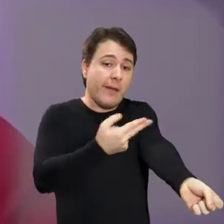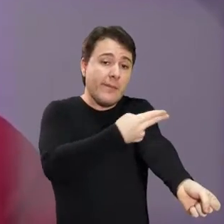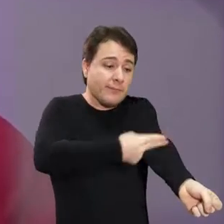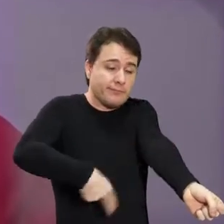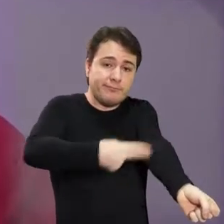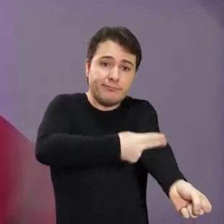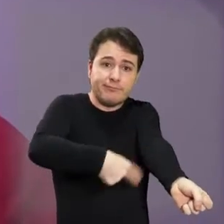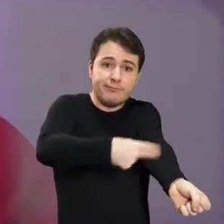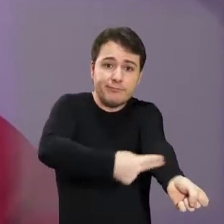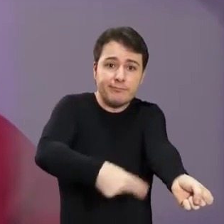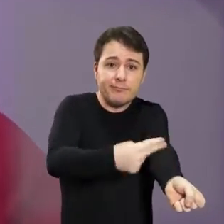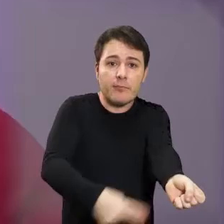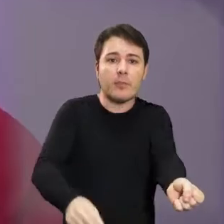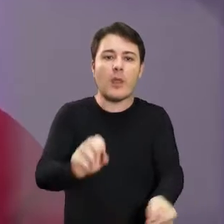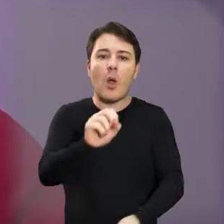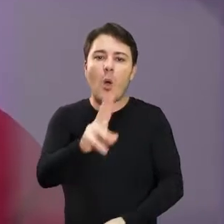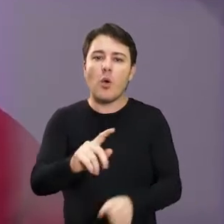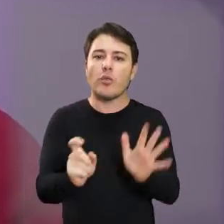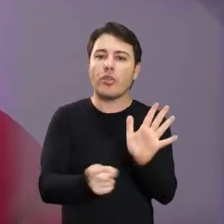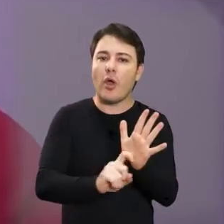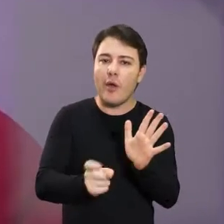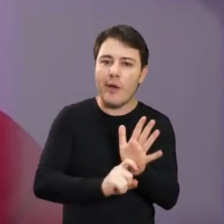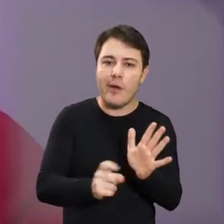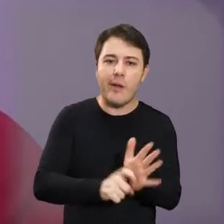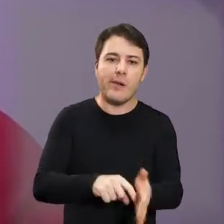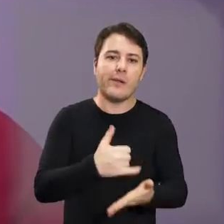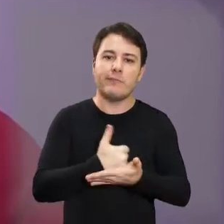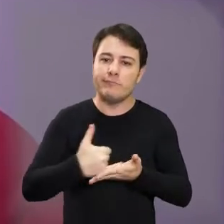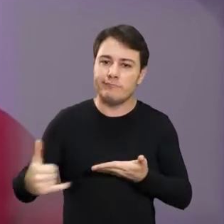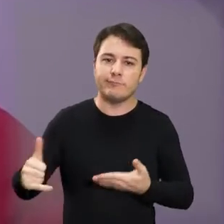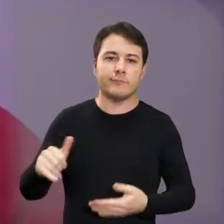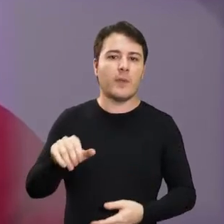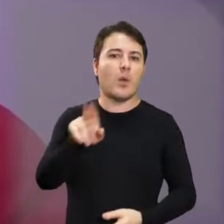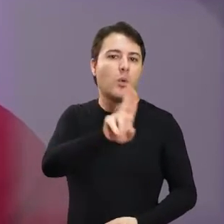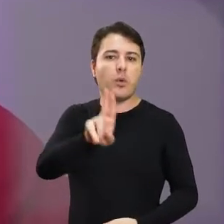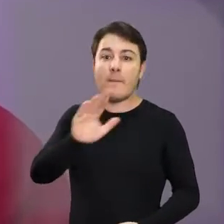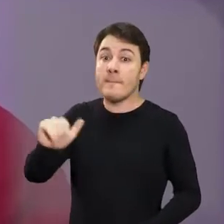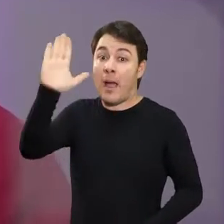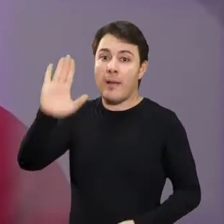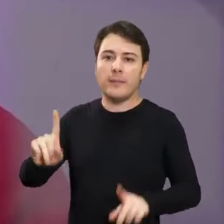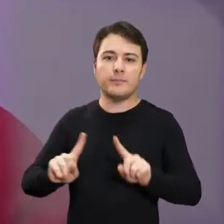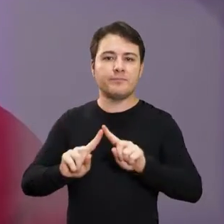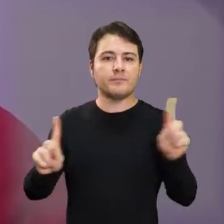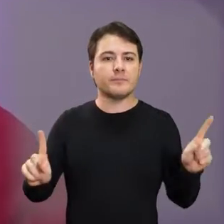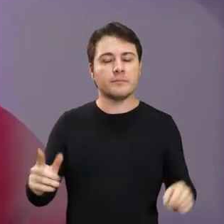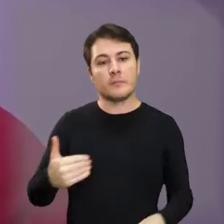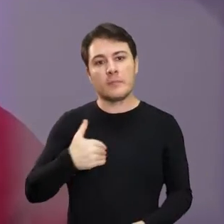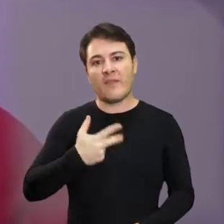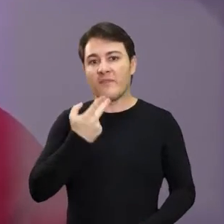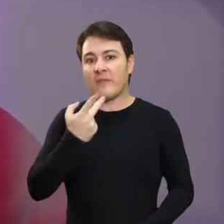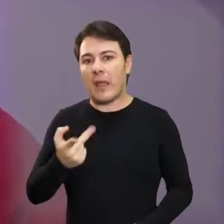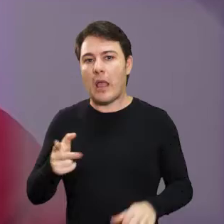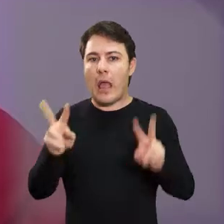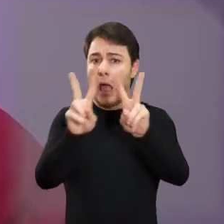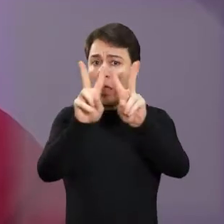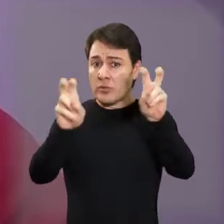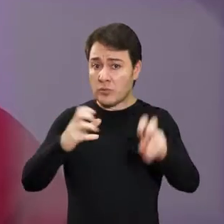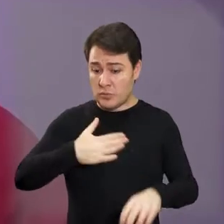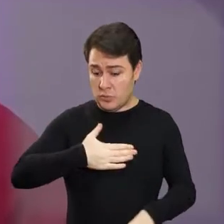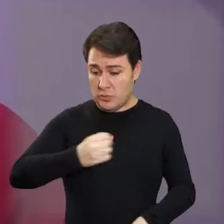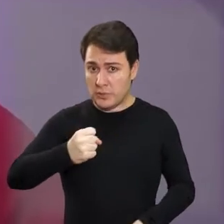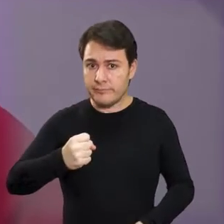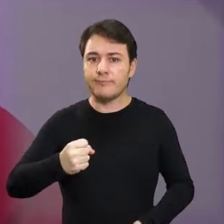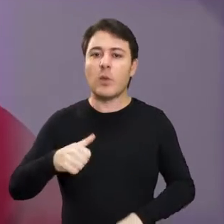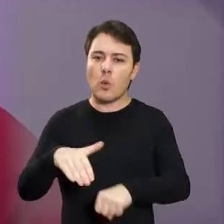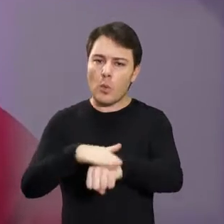autodestruição, como se cortar ou o uso exacerbado de drogas, né? Então, por isso eu digo que é para a gente falar, e não